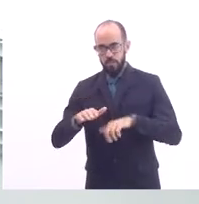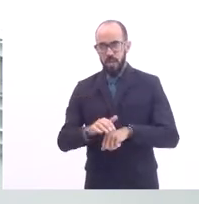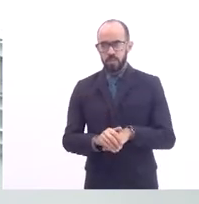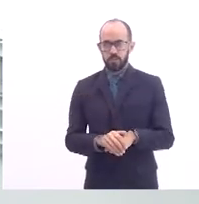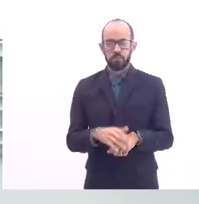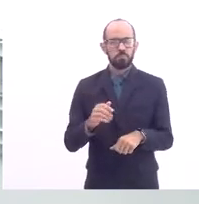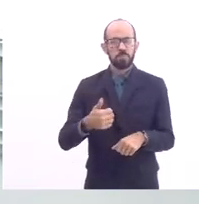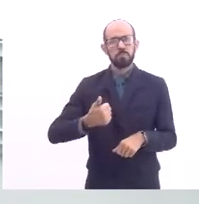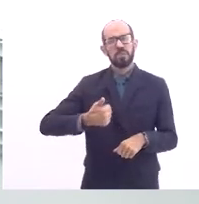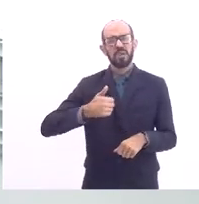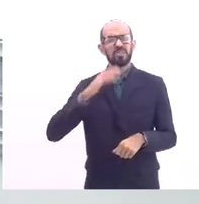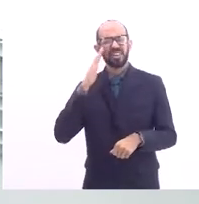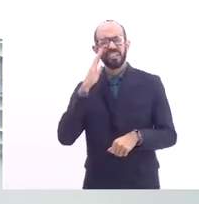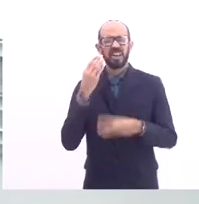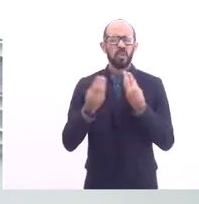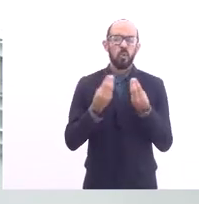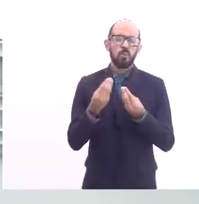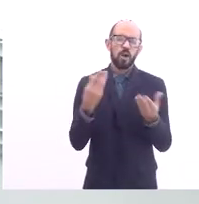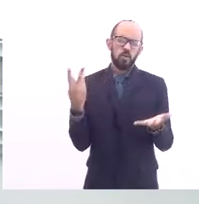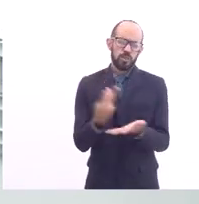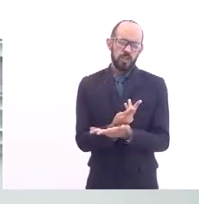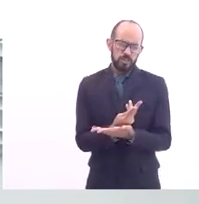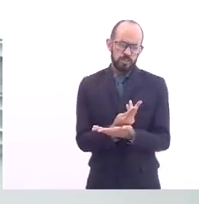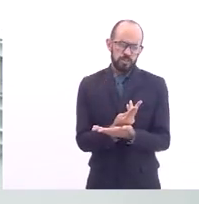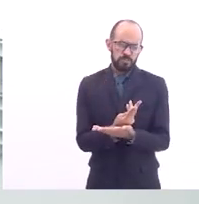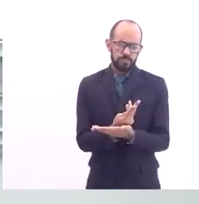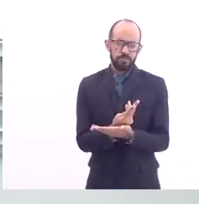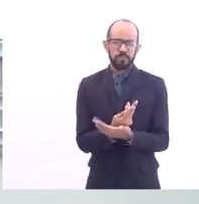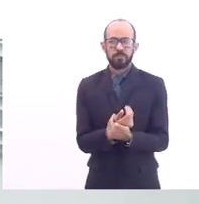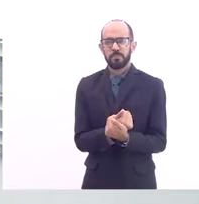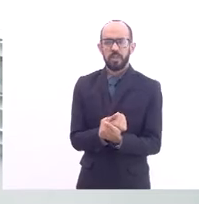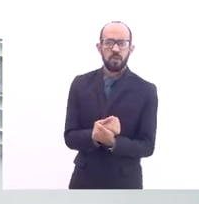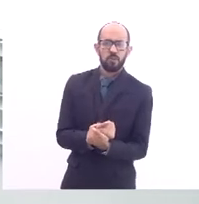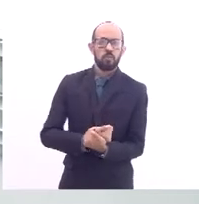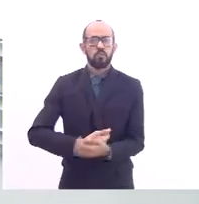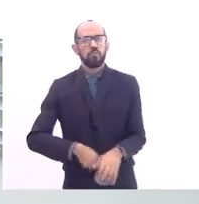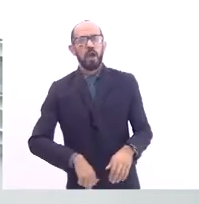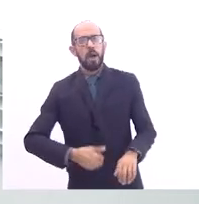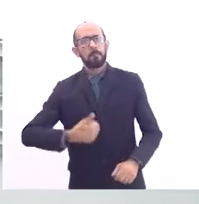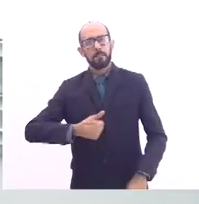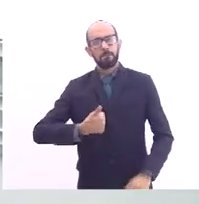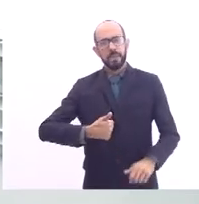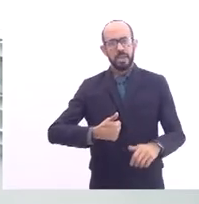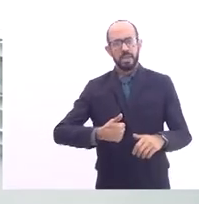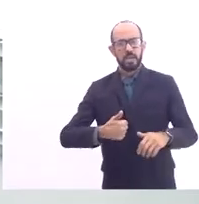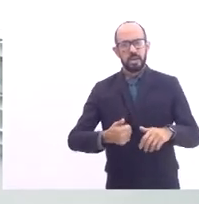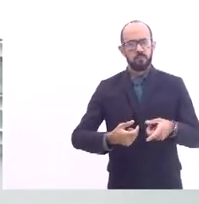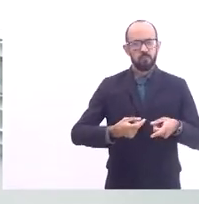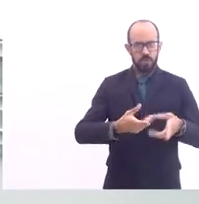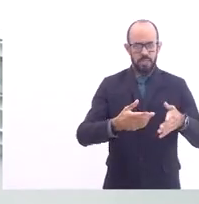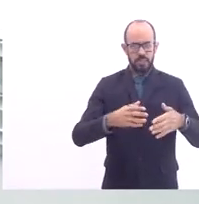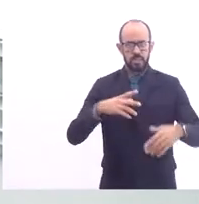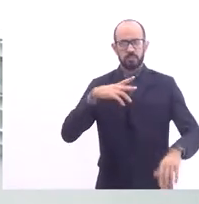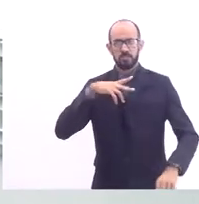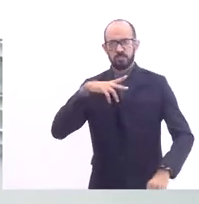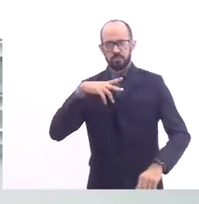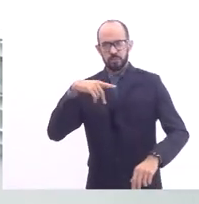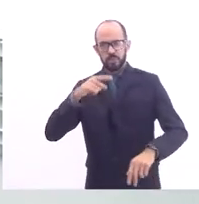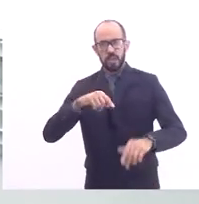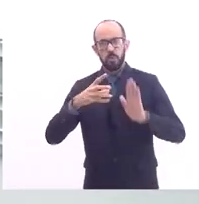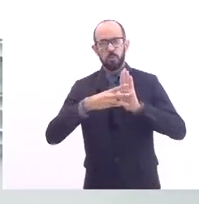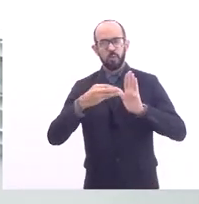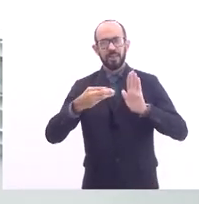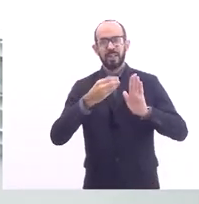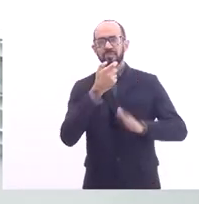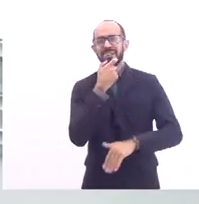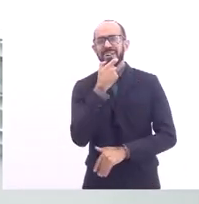privatização do setor elétrico no Brasil. A privação do setor elétrico é uma das primeiras privatizações que acontecem, baseado no modelo, um modelo inglês, que